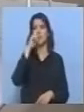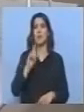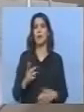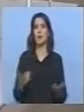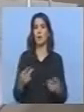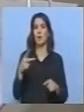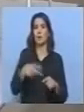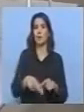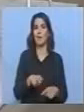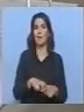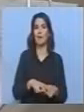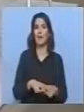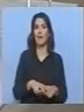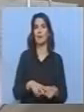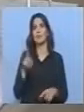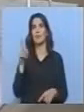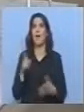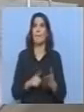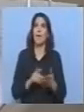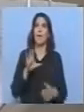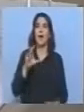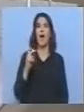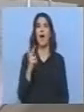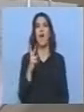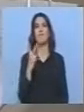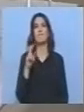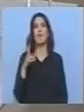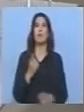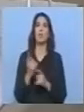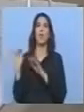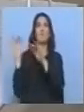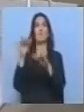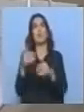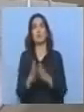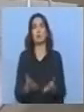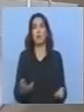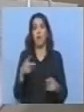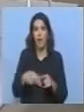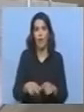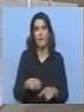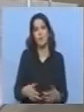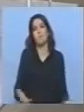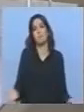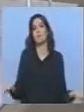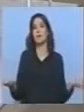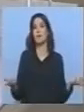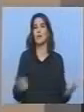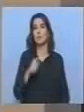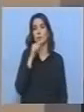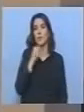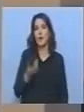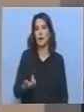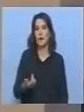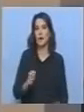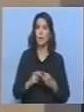ninguém se lembraria de cortar vagas em Harvard, porque toda a gente quer estar para lá, não é? Nós temos os mesmos problemas ao nível local.